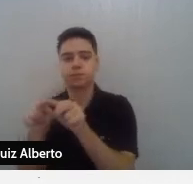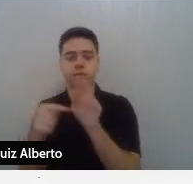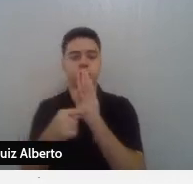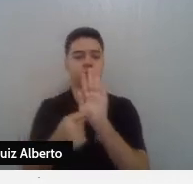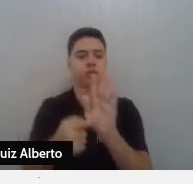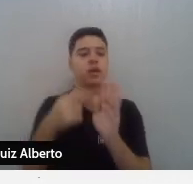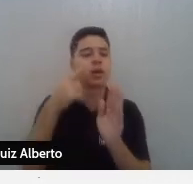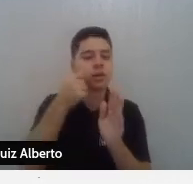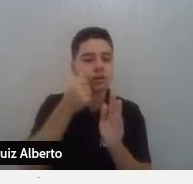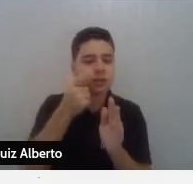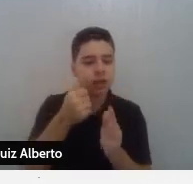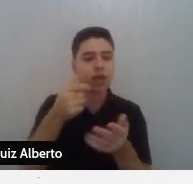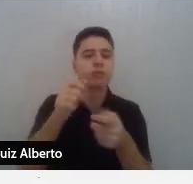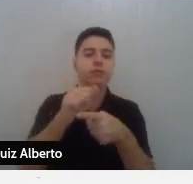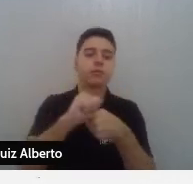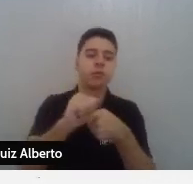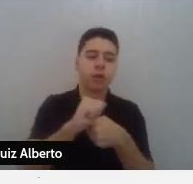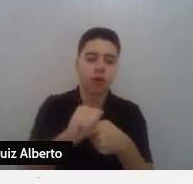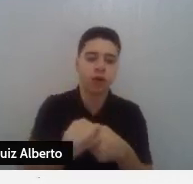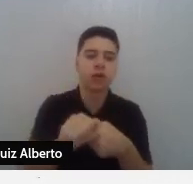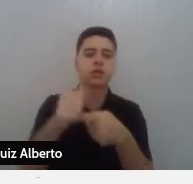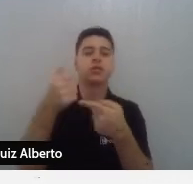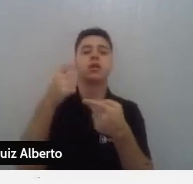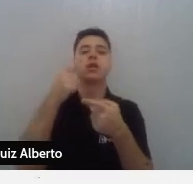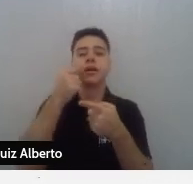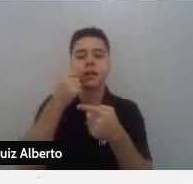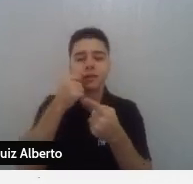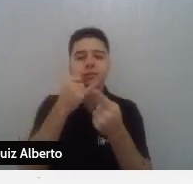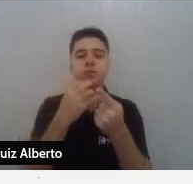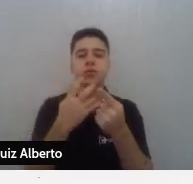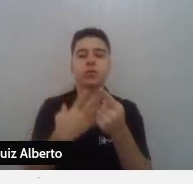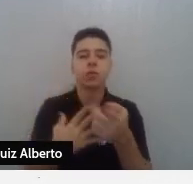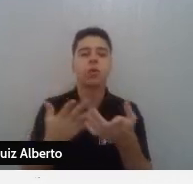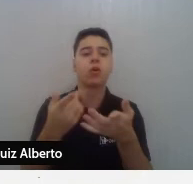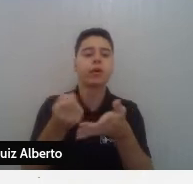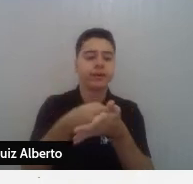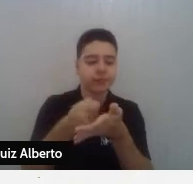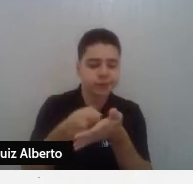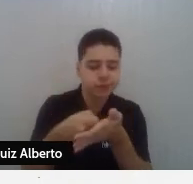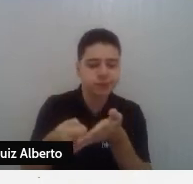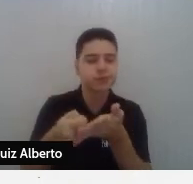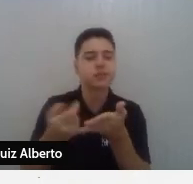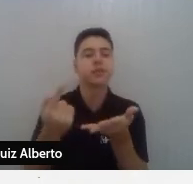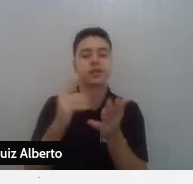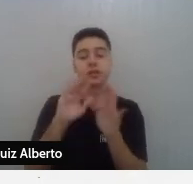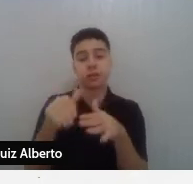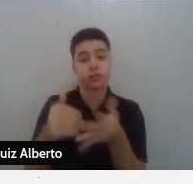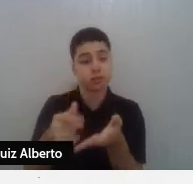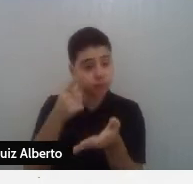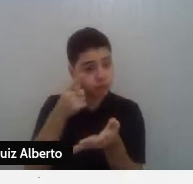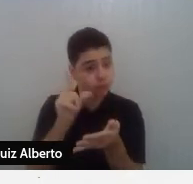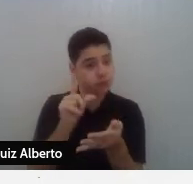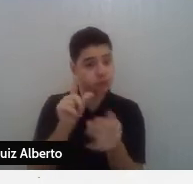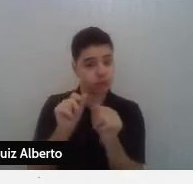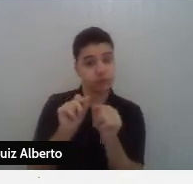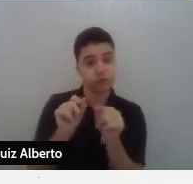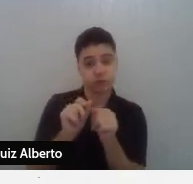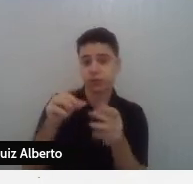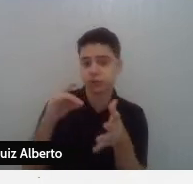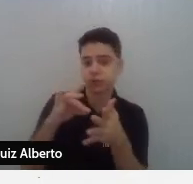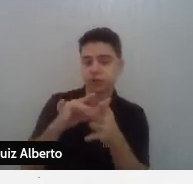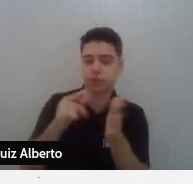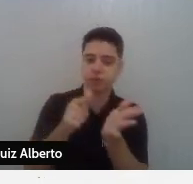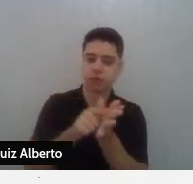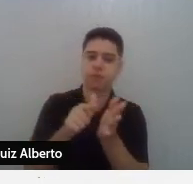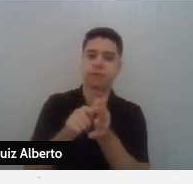lápis, borracha, lápis de cor, canetinha. Então, a gente consegue também fazer essa estética no papel